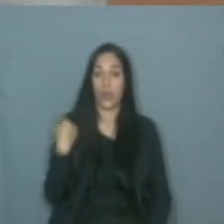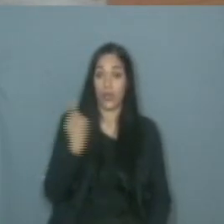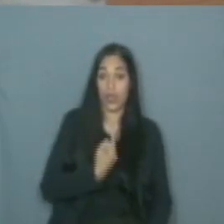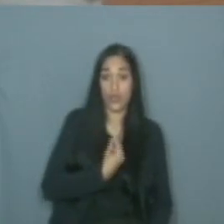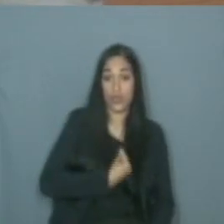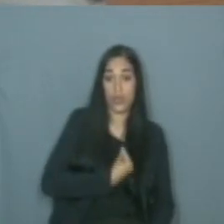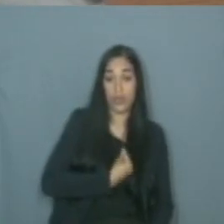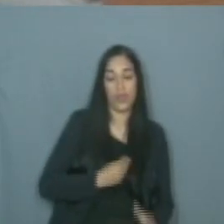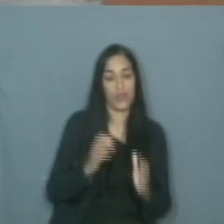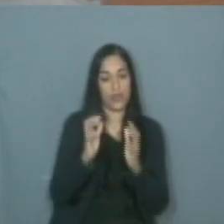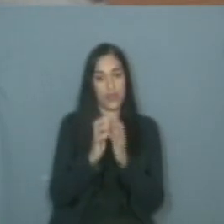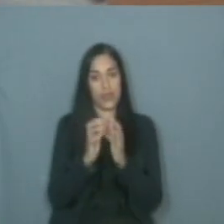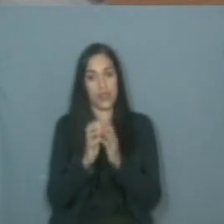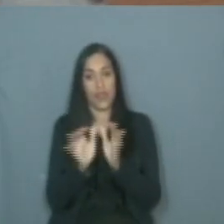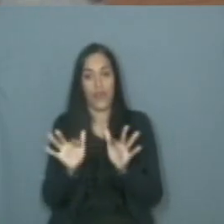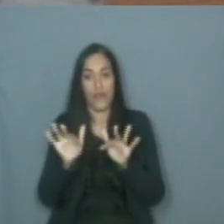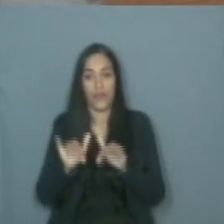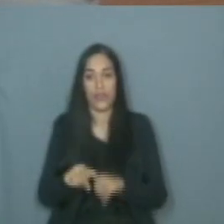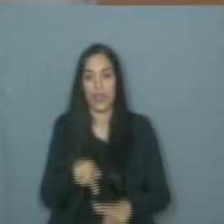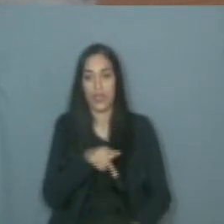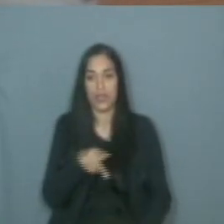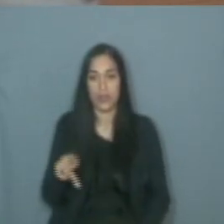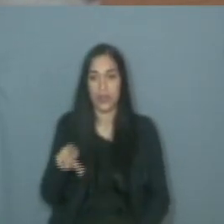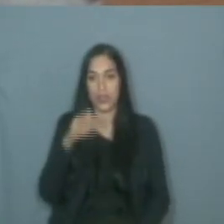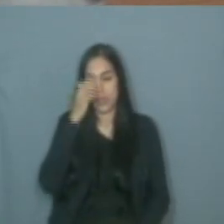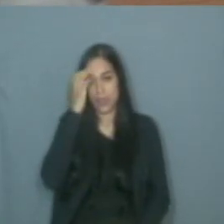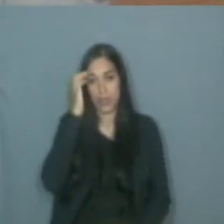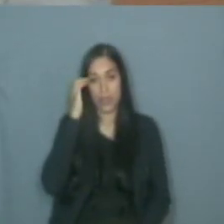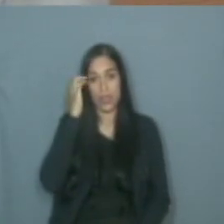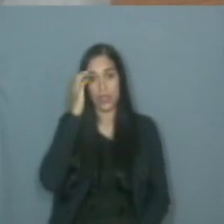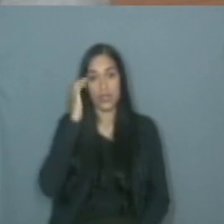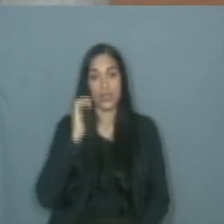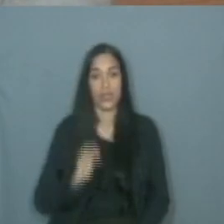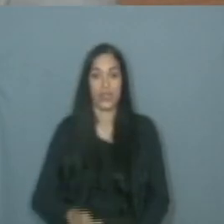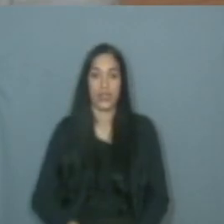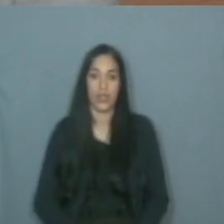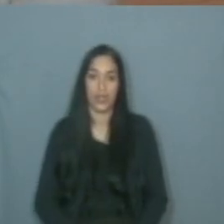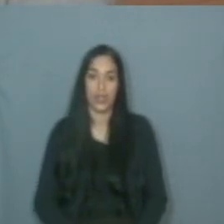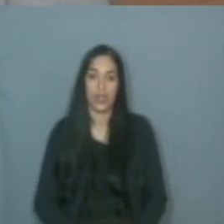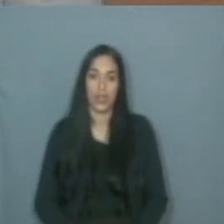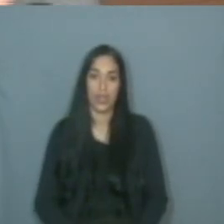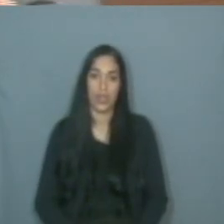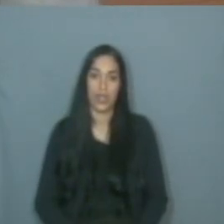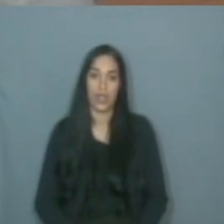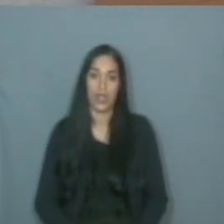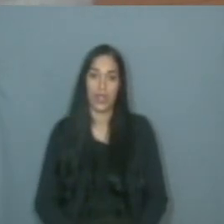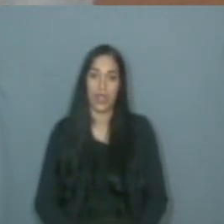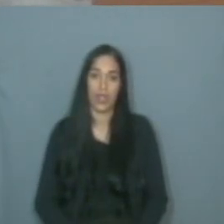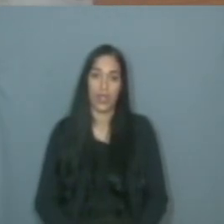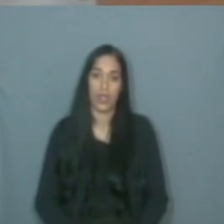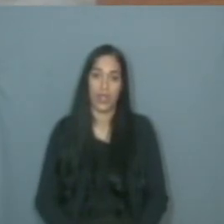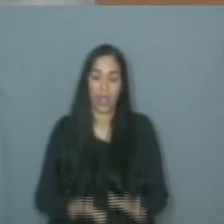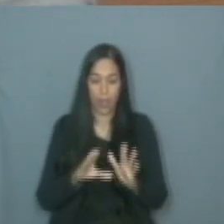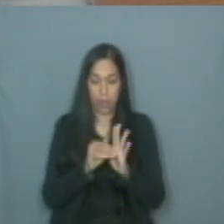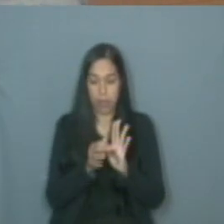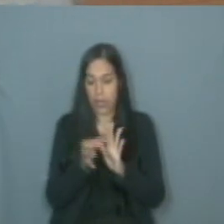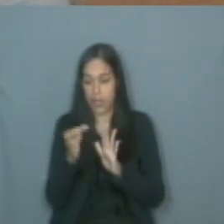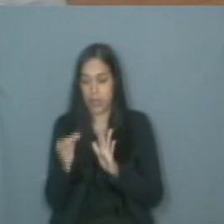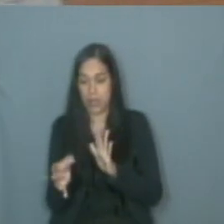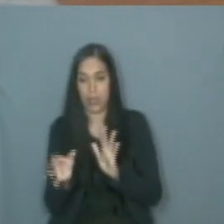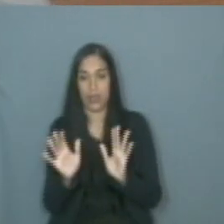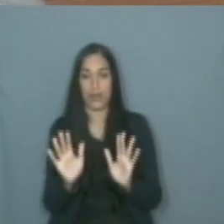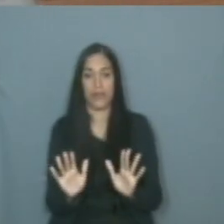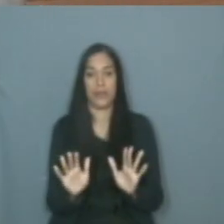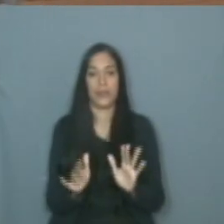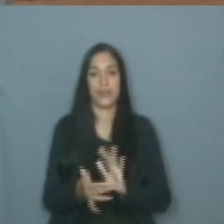no Recife. Eu só vou terminar, presidente, com um pequeno, eu não vou dizer parecer, que parece que eu sou alguém para falar parecer,